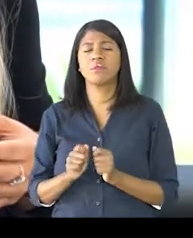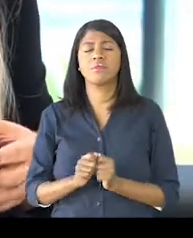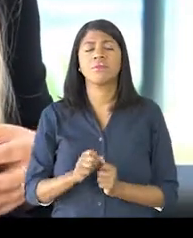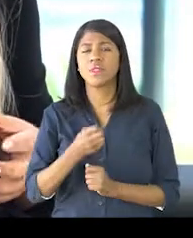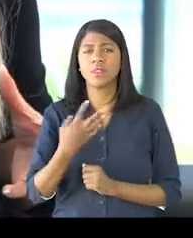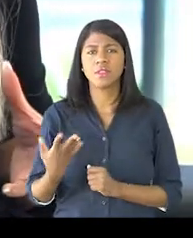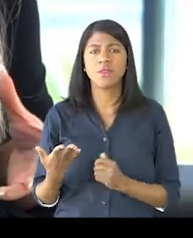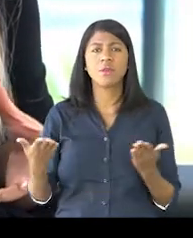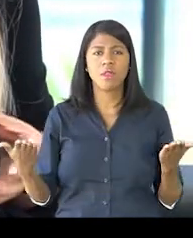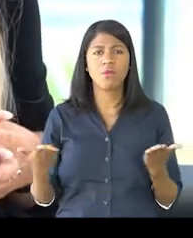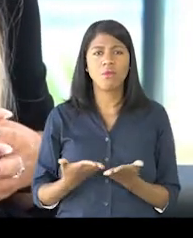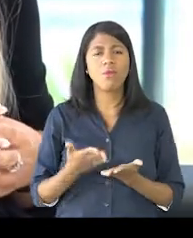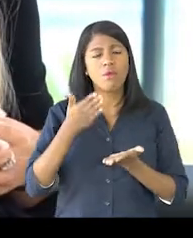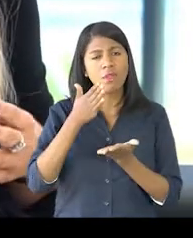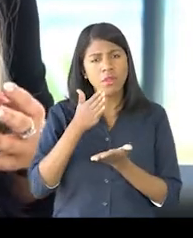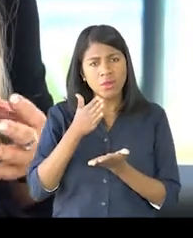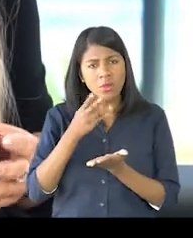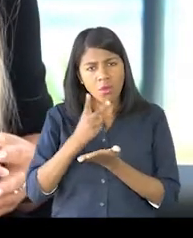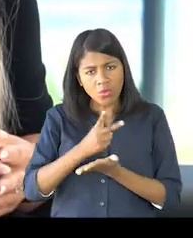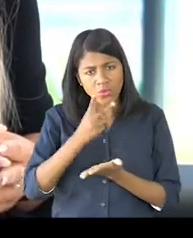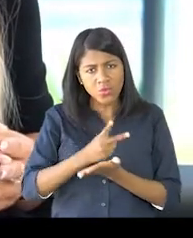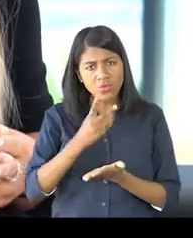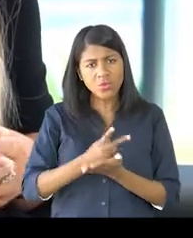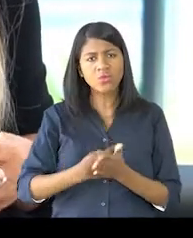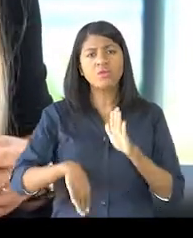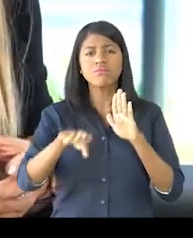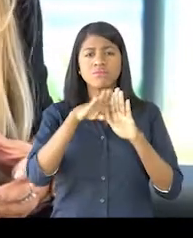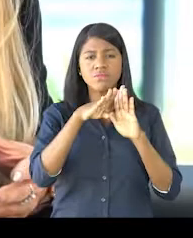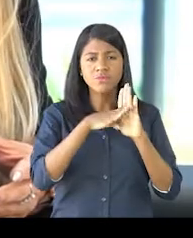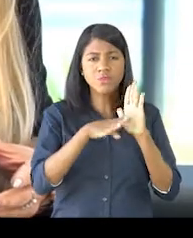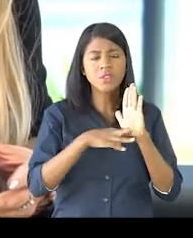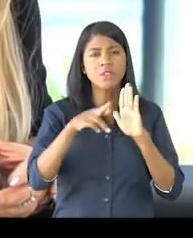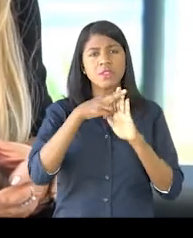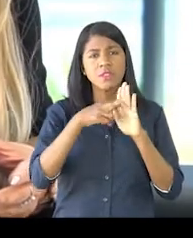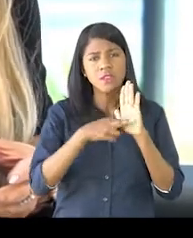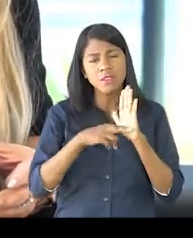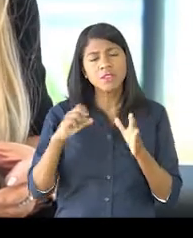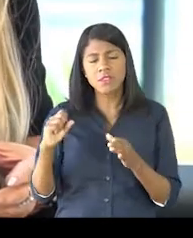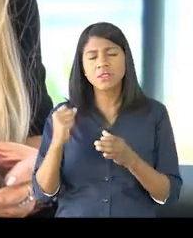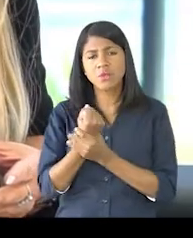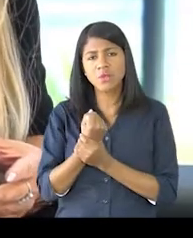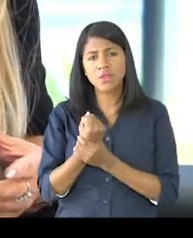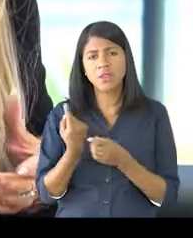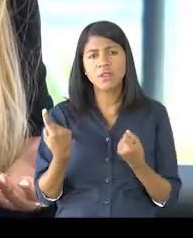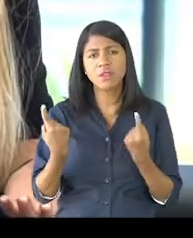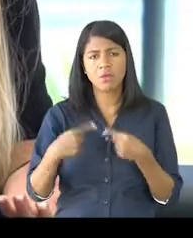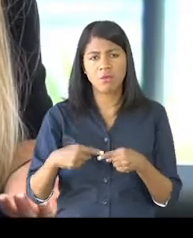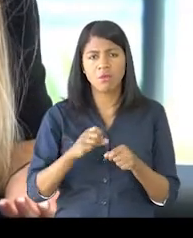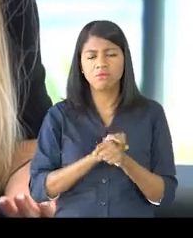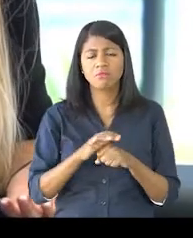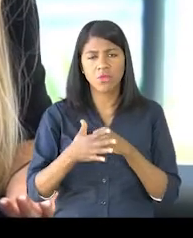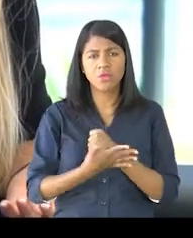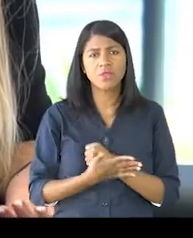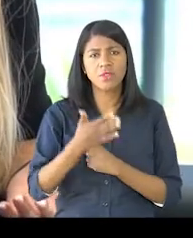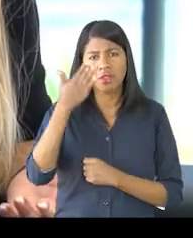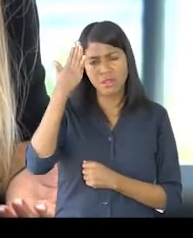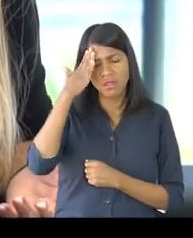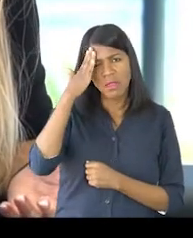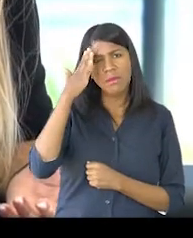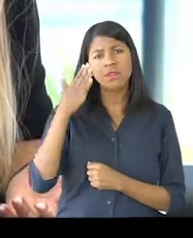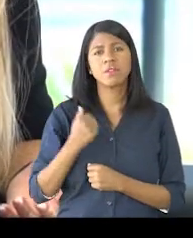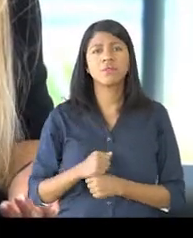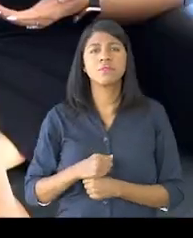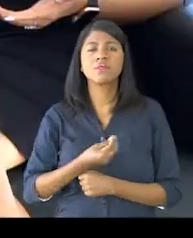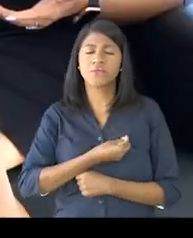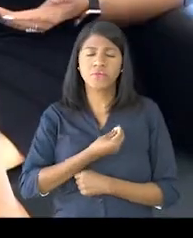HPV, enfim, uma parceria incrível que já vai começar esse mês, né, em comemoração ao Agosto Lilás